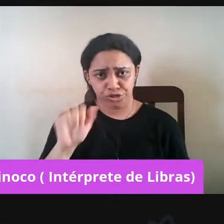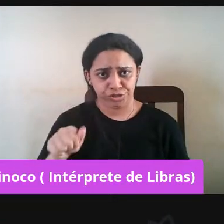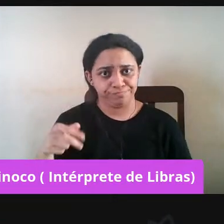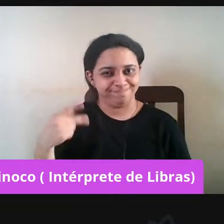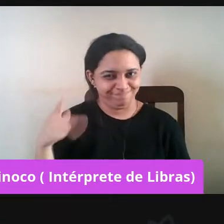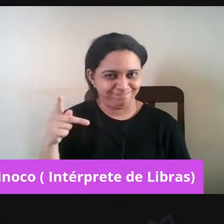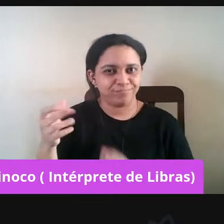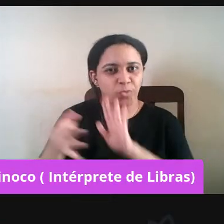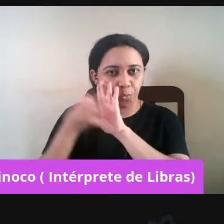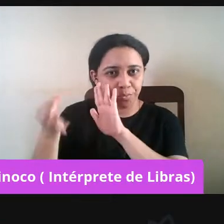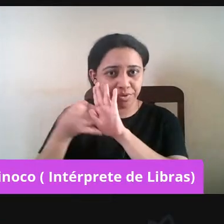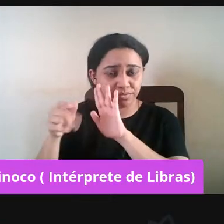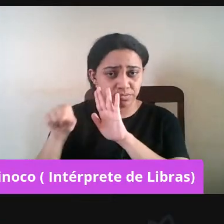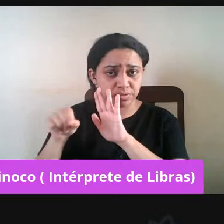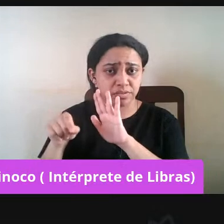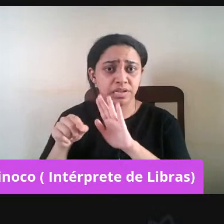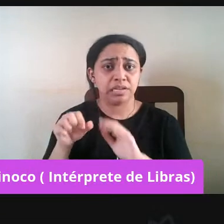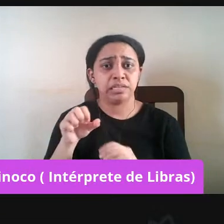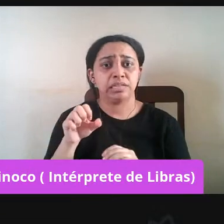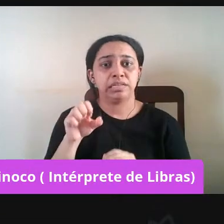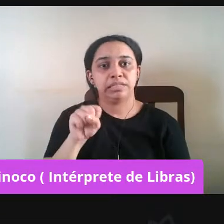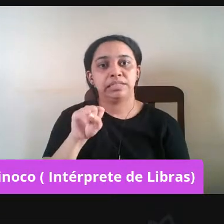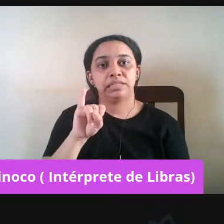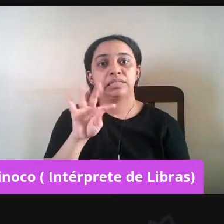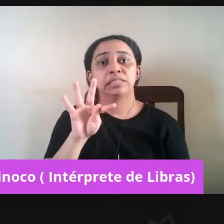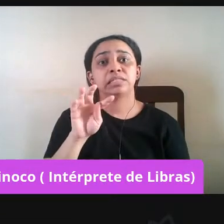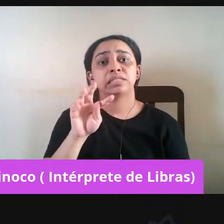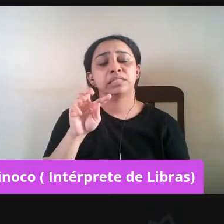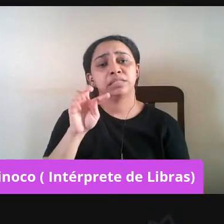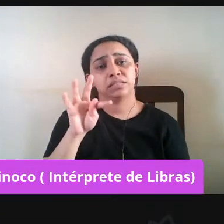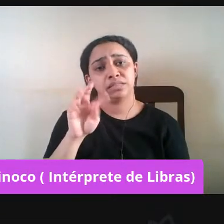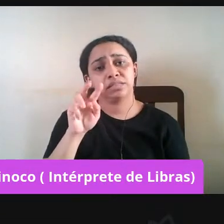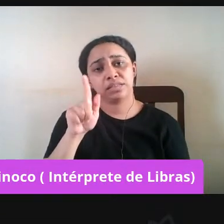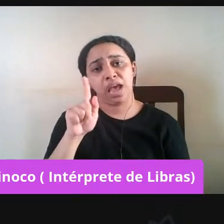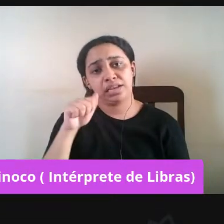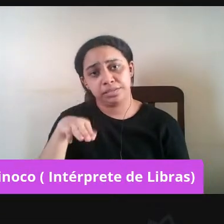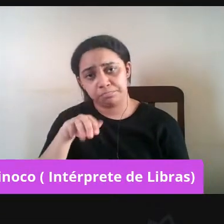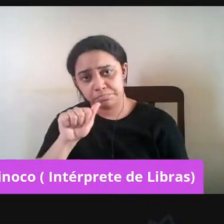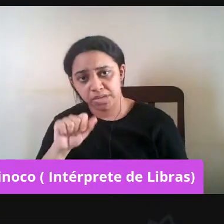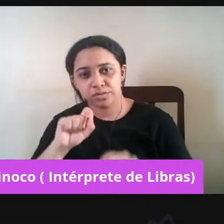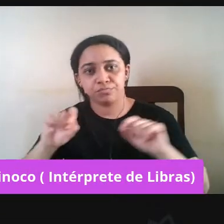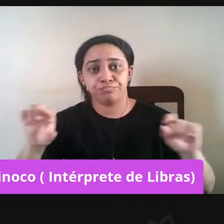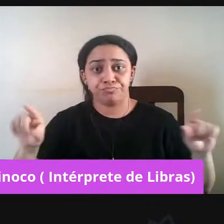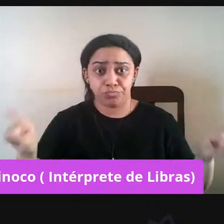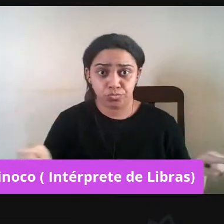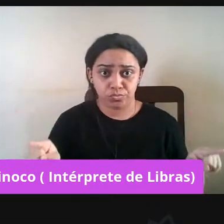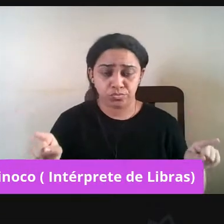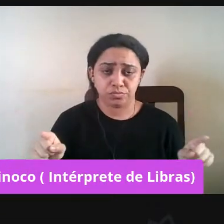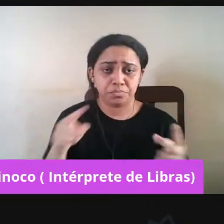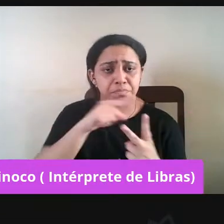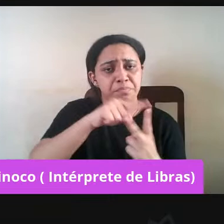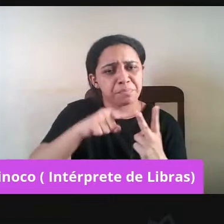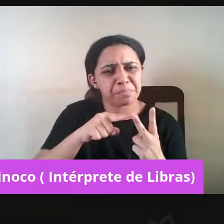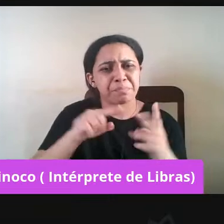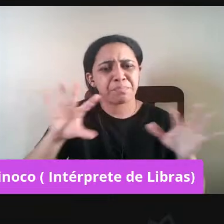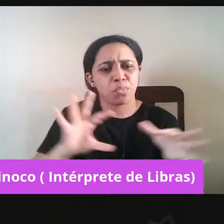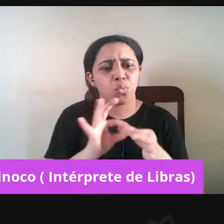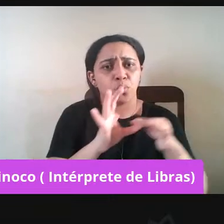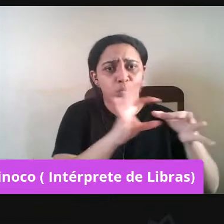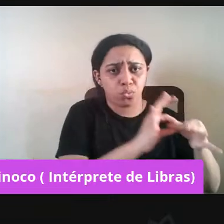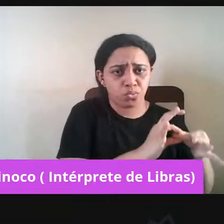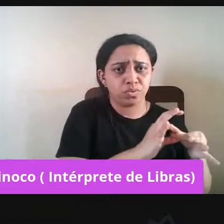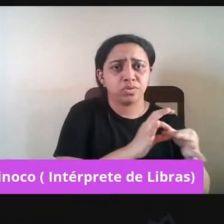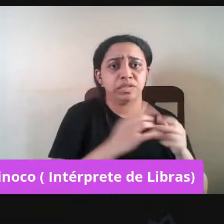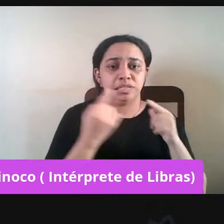elas são sintagmas compostos por duas ou mais unidades consecutivas que estabelecem um encadeamento de caráter